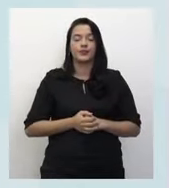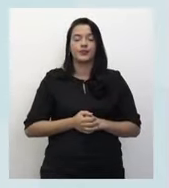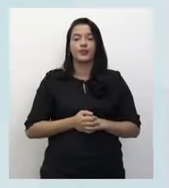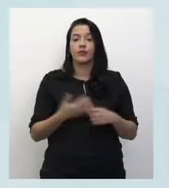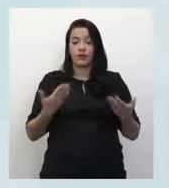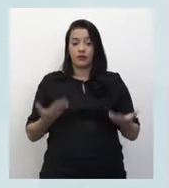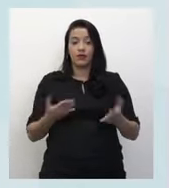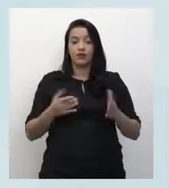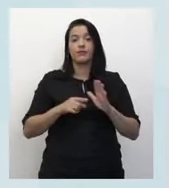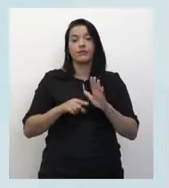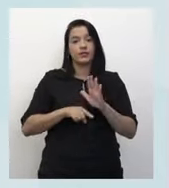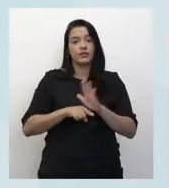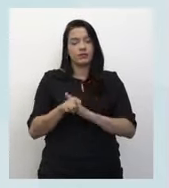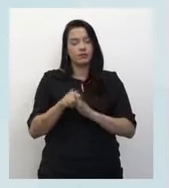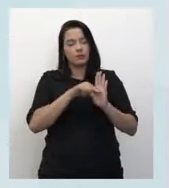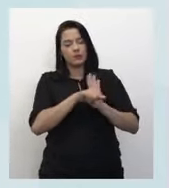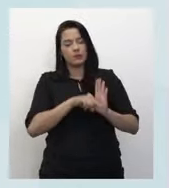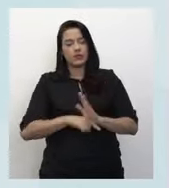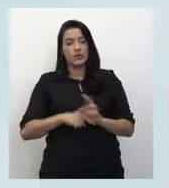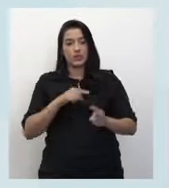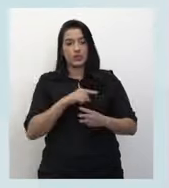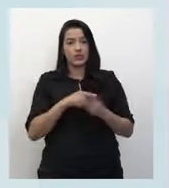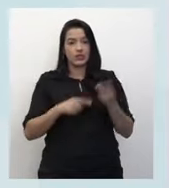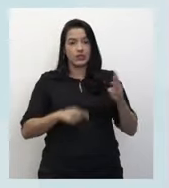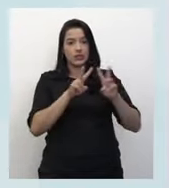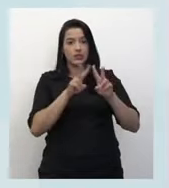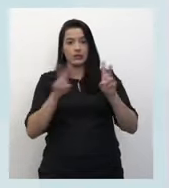Analisando as três manchetes,